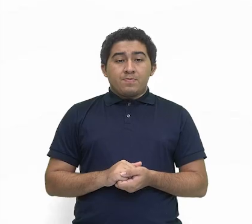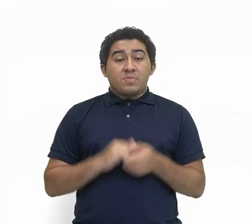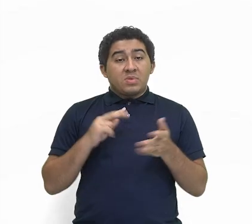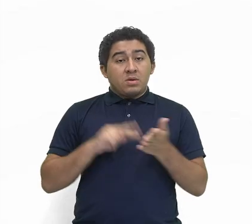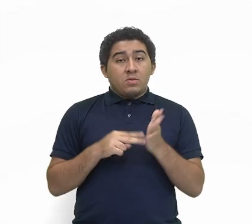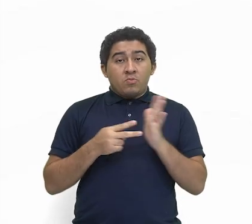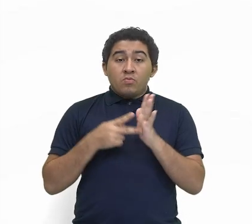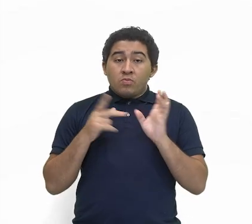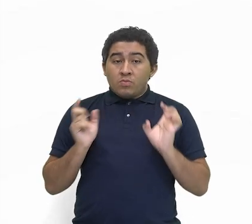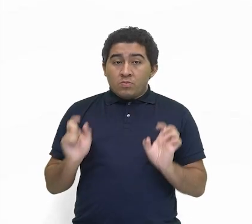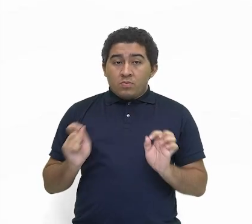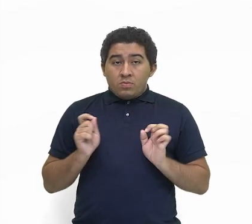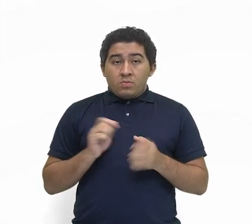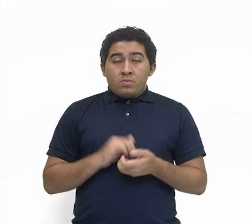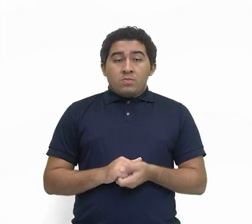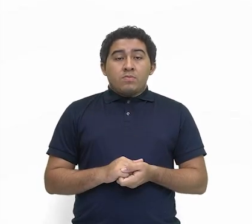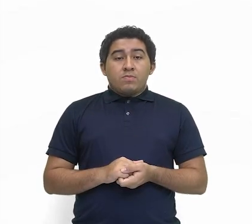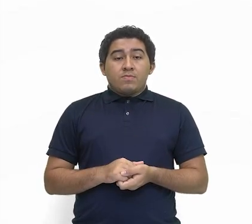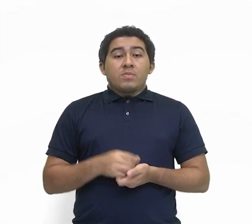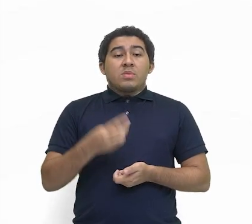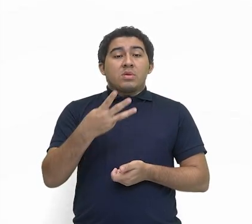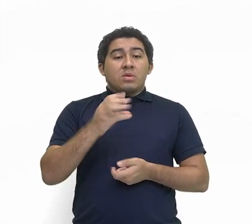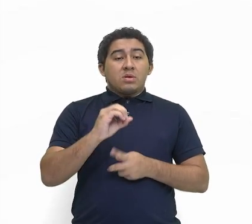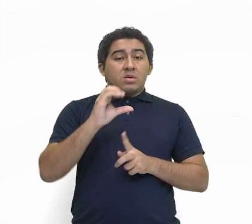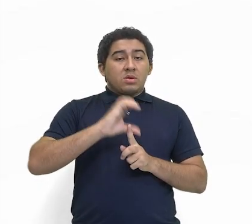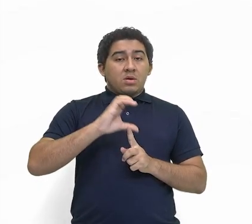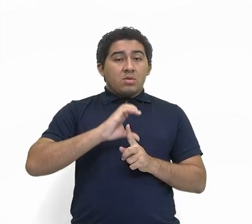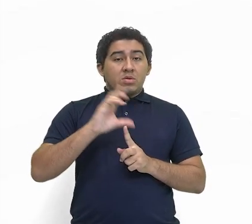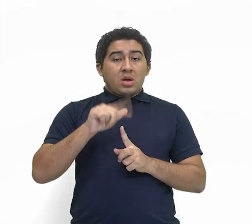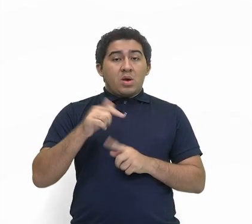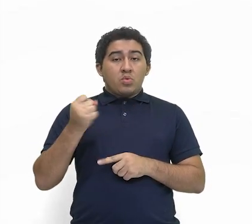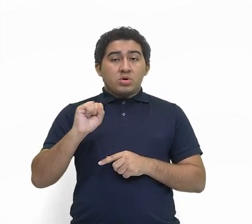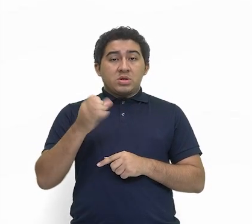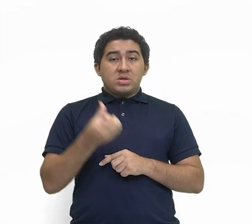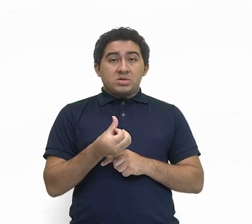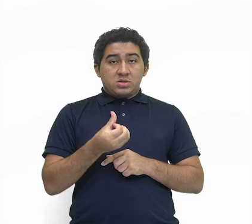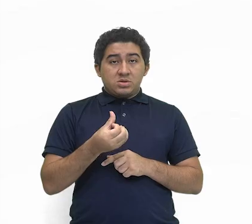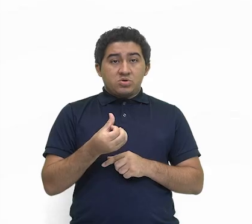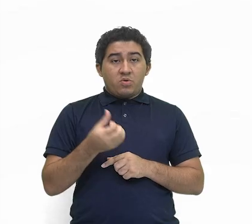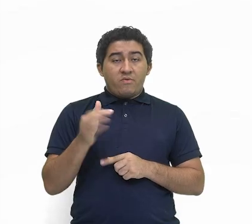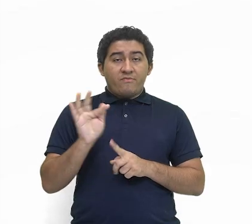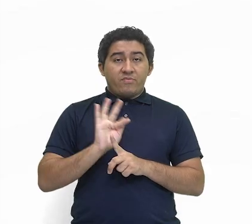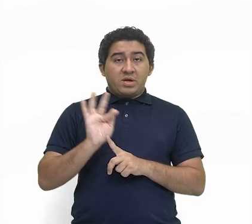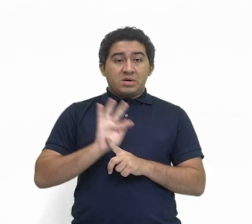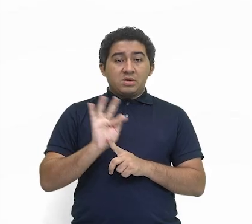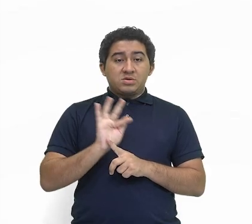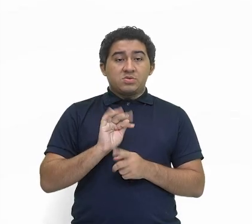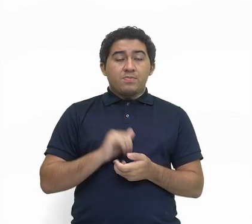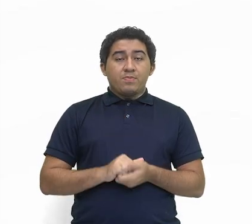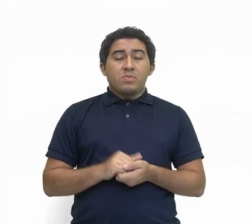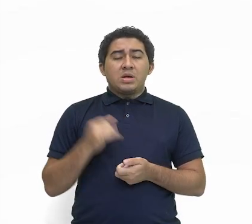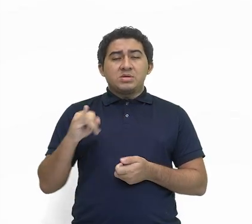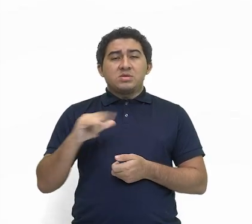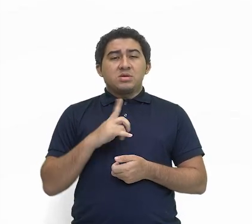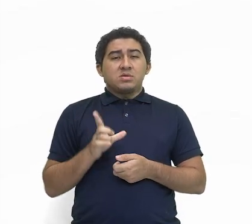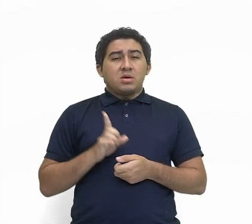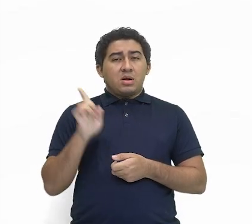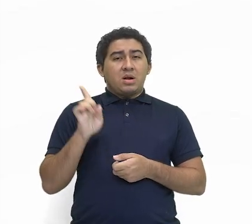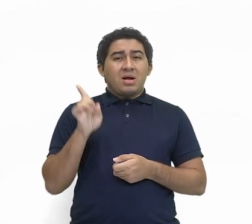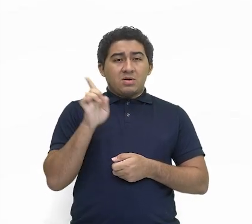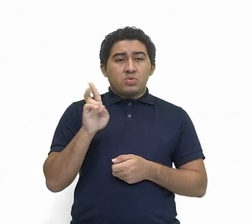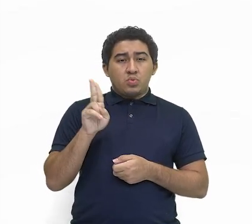diz que 30 graus Celsius é 86 graus Fahrenheit. Então, se você estivesse lá nos Estados